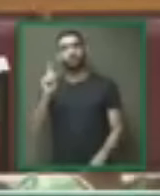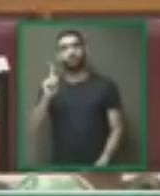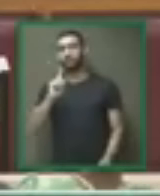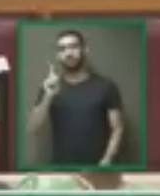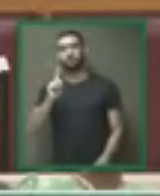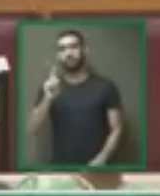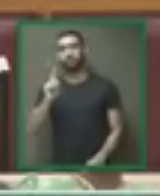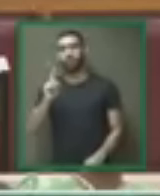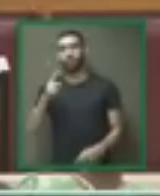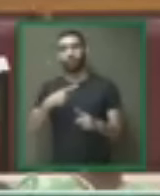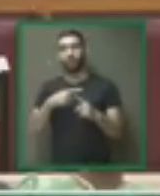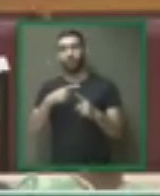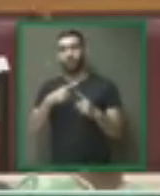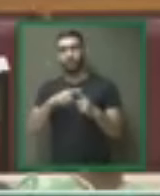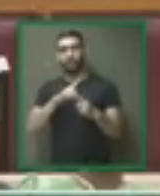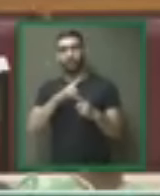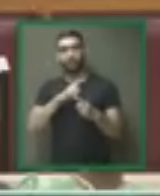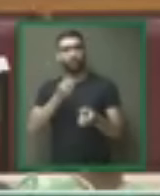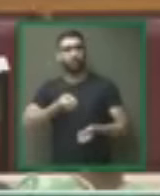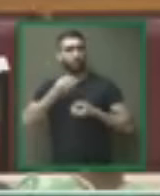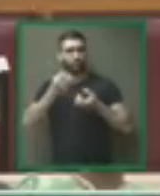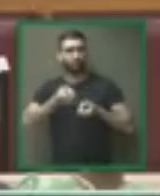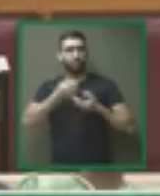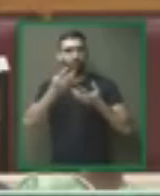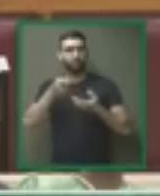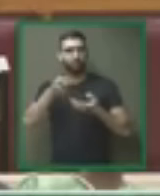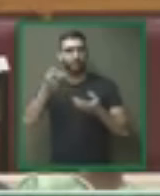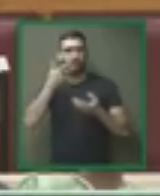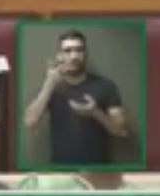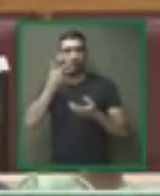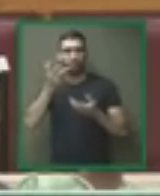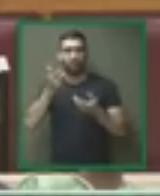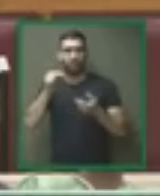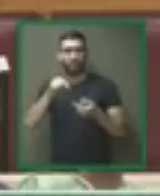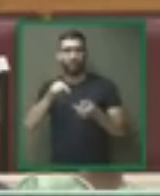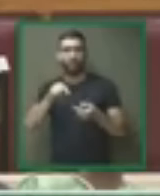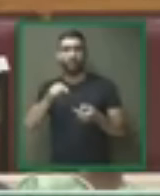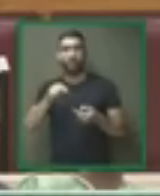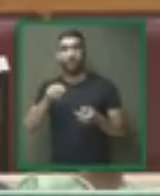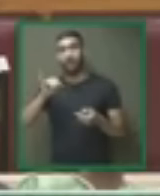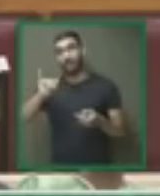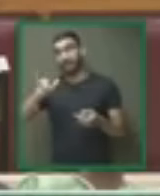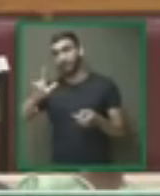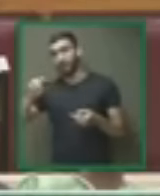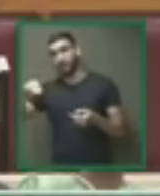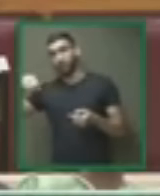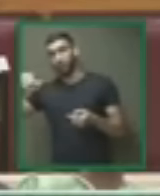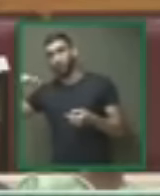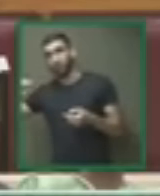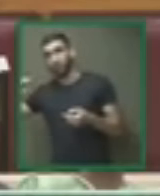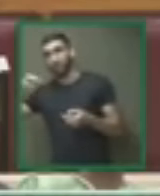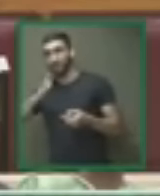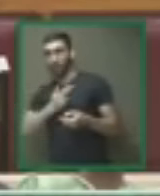colocado nos depoimentos, como o senhor bem acabou de falar, a Ilma que colocou o meu nome